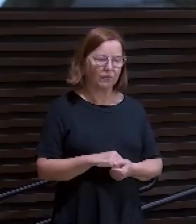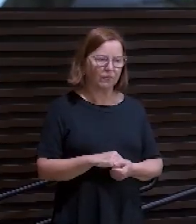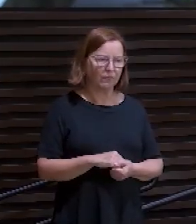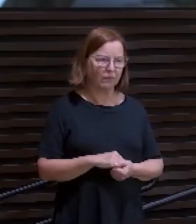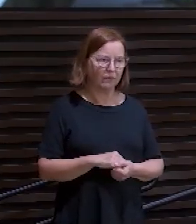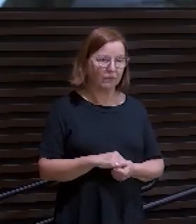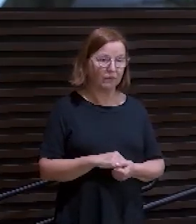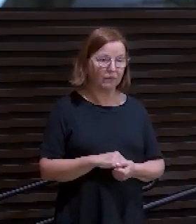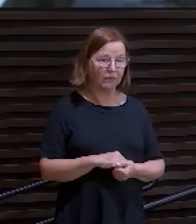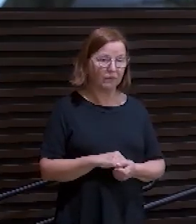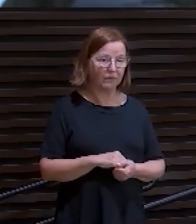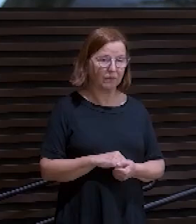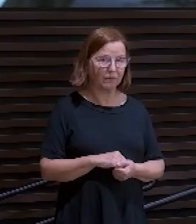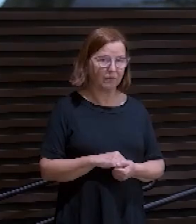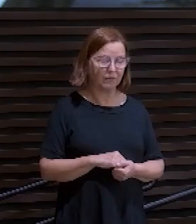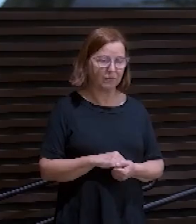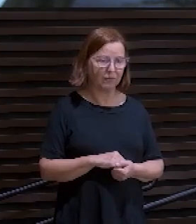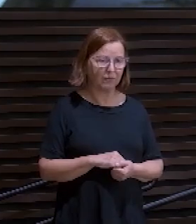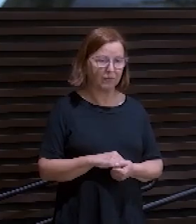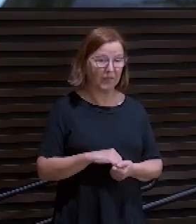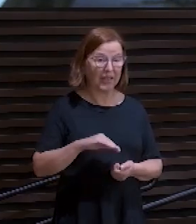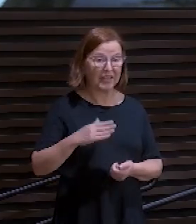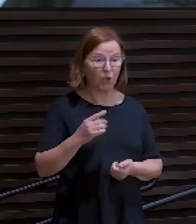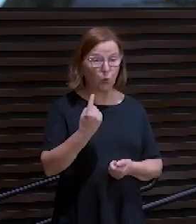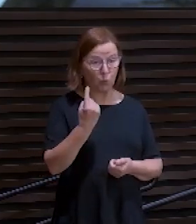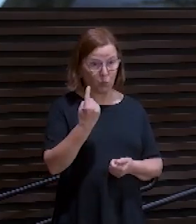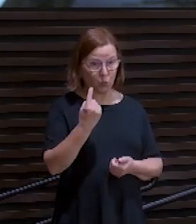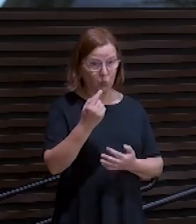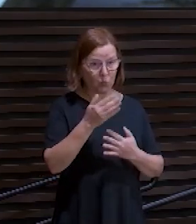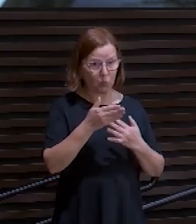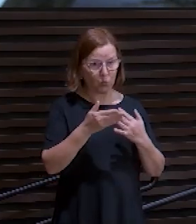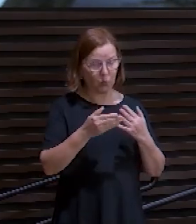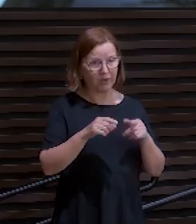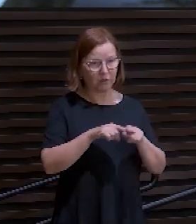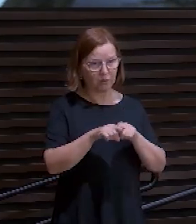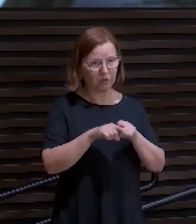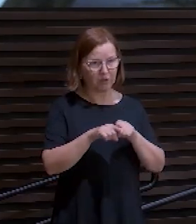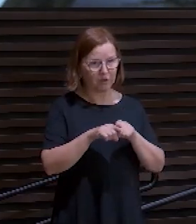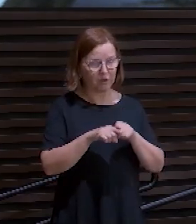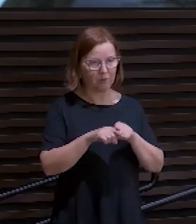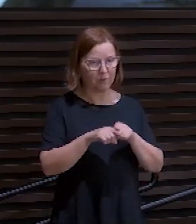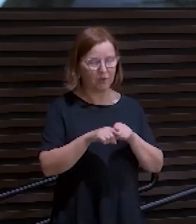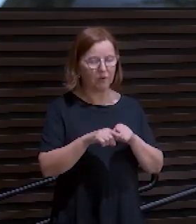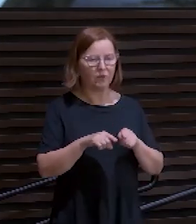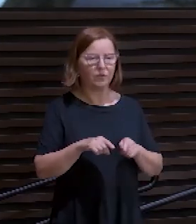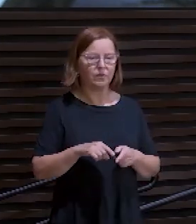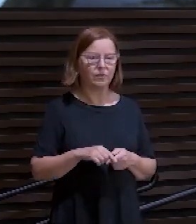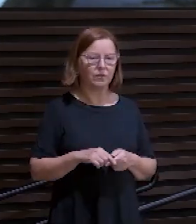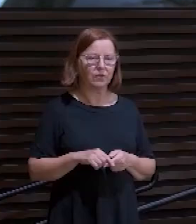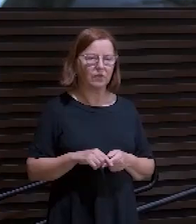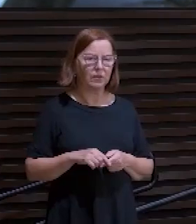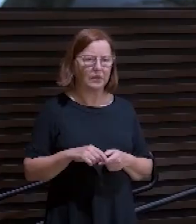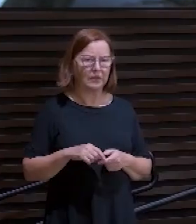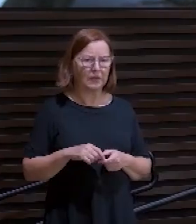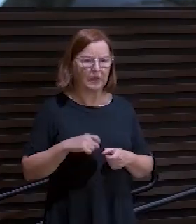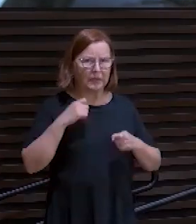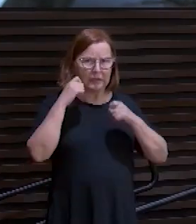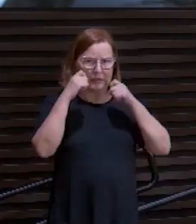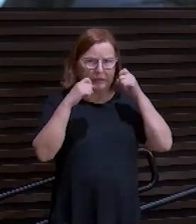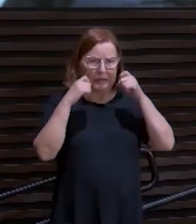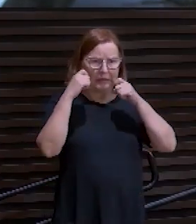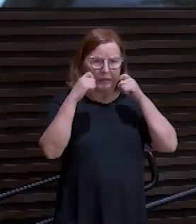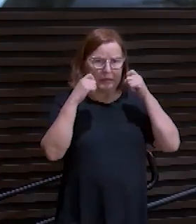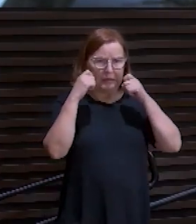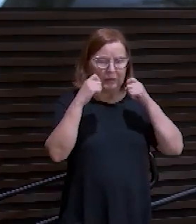E aí, um dos irmãos mais experientes, Judá, ele fica desesperado. Sabe